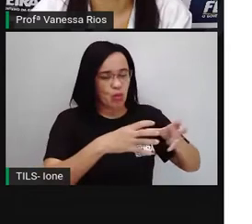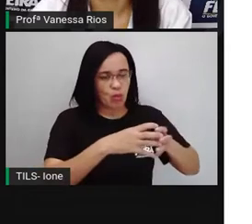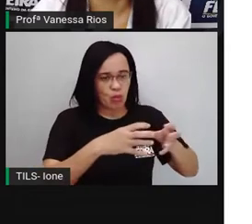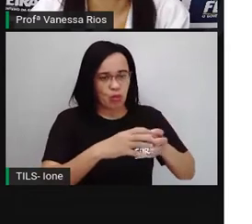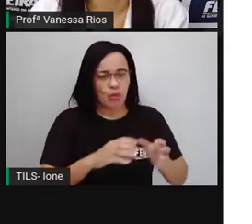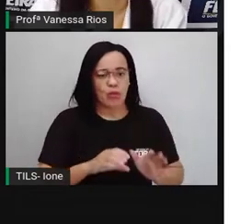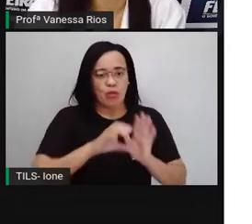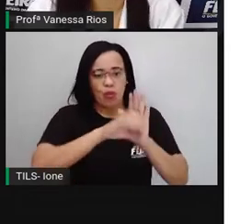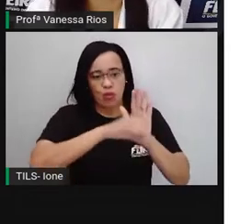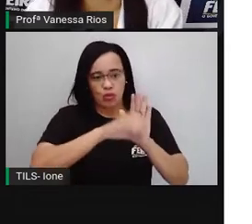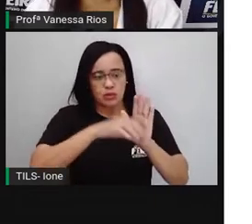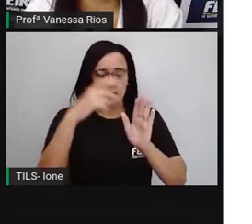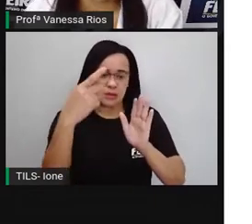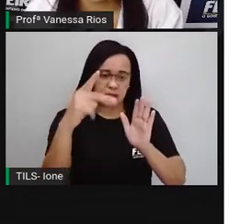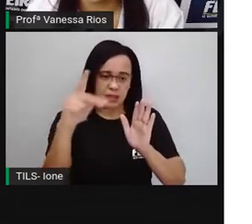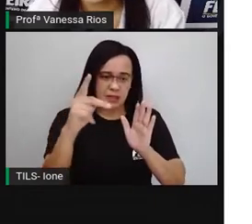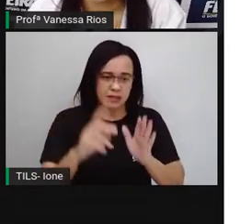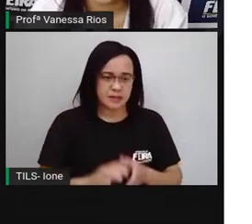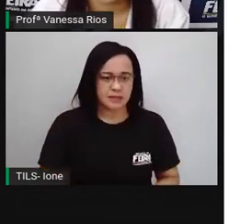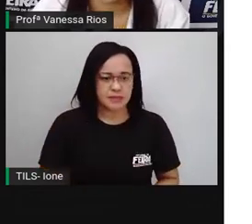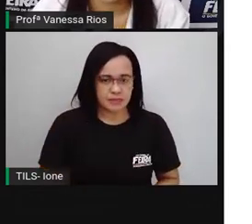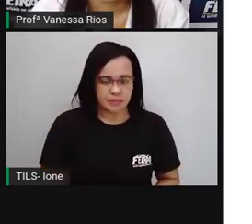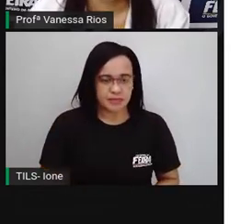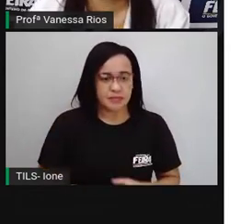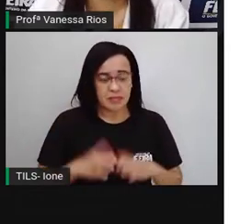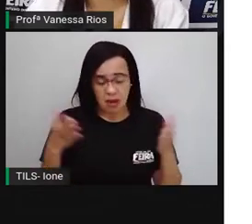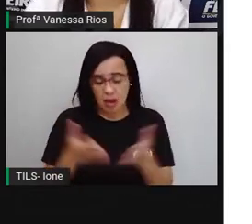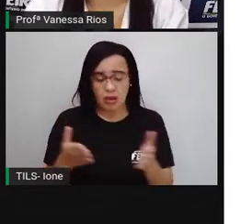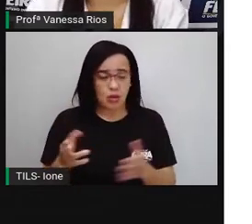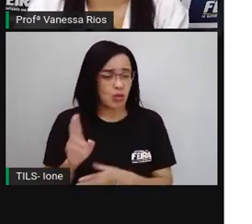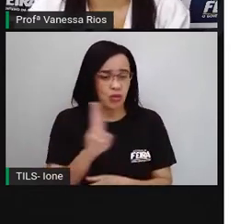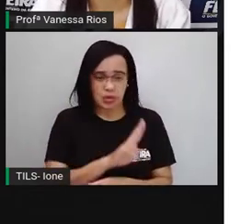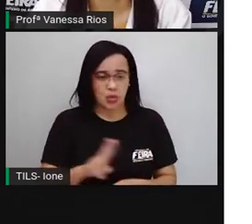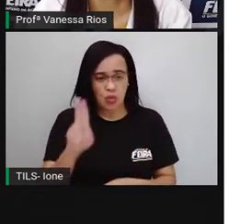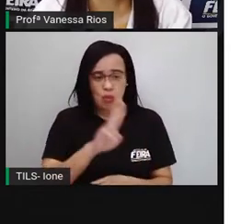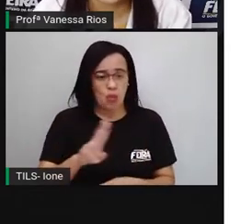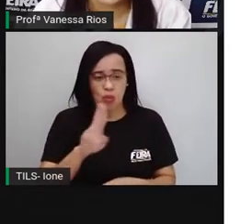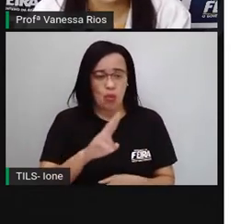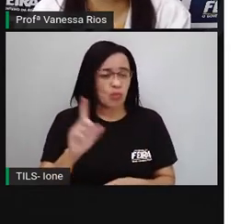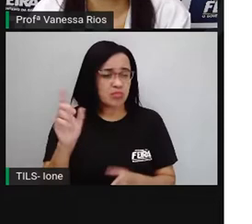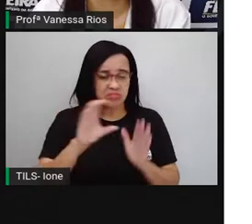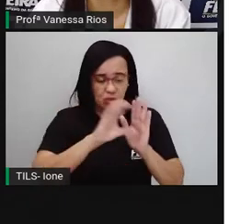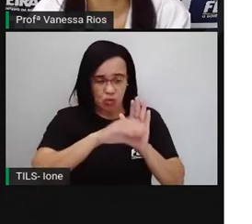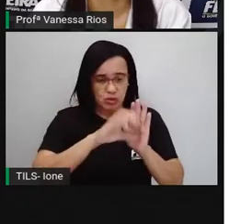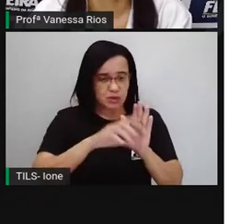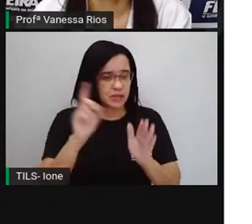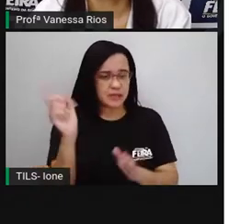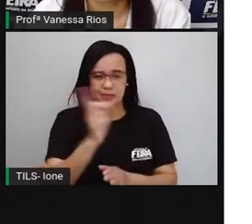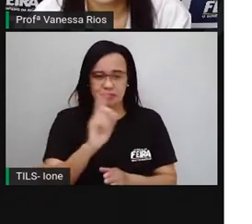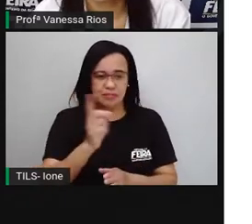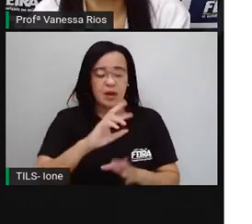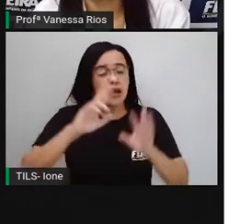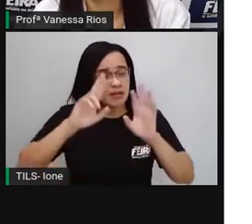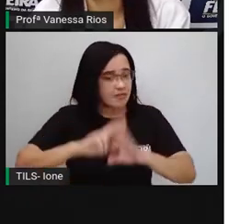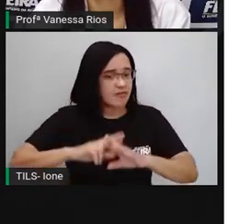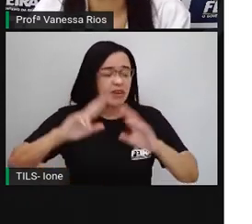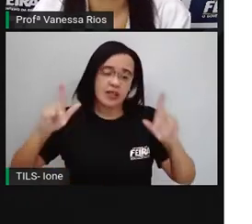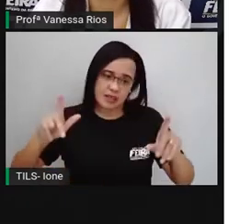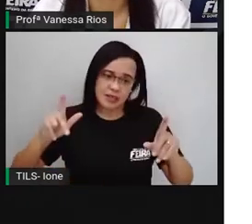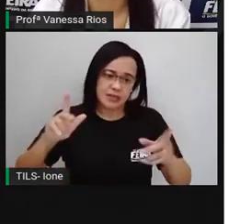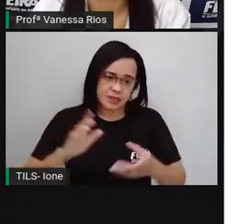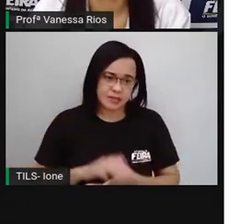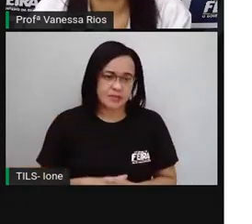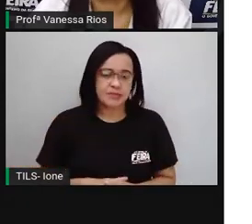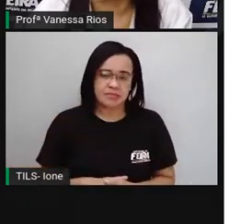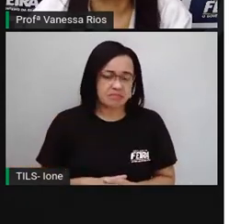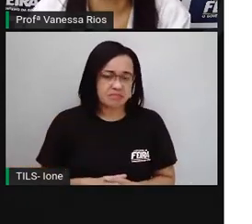já percebe que, ó, não se usa mais. Porque o conceito de rolar, né, a definição de rolar, a gente pode